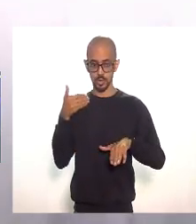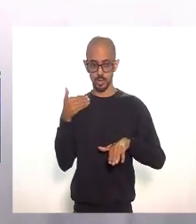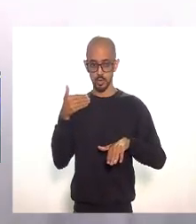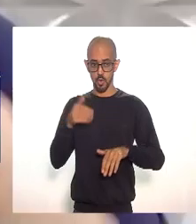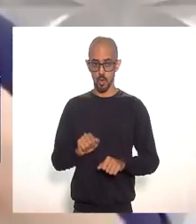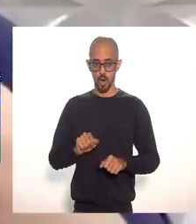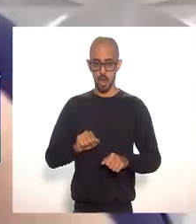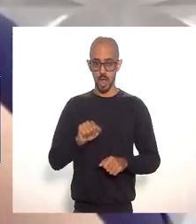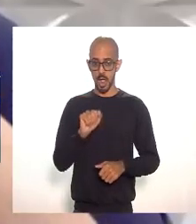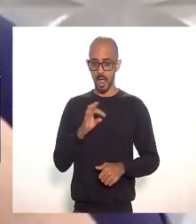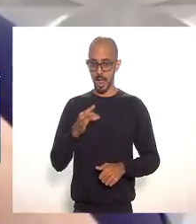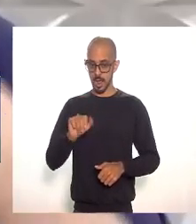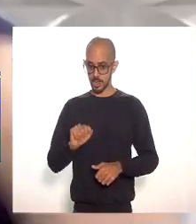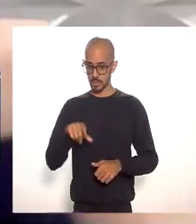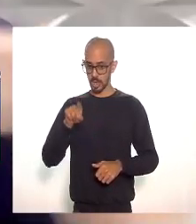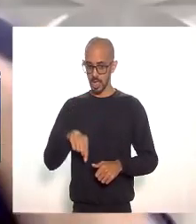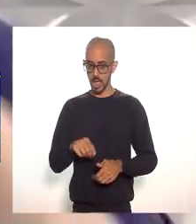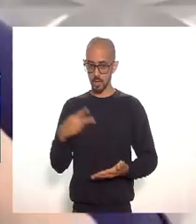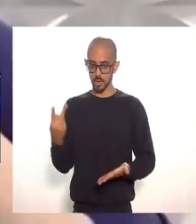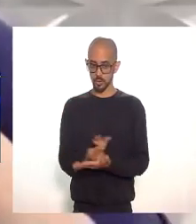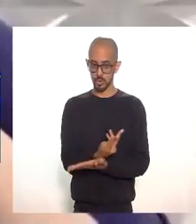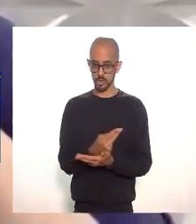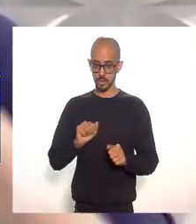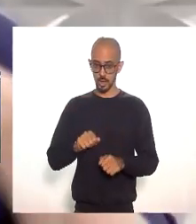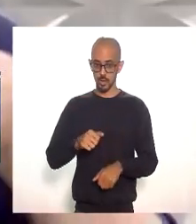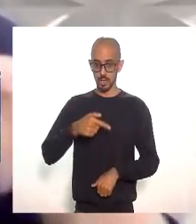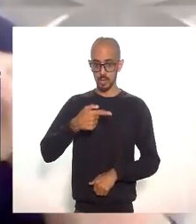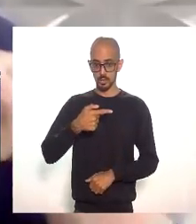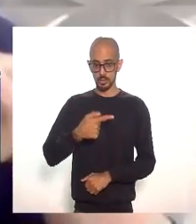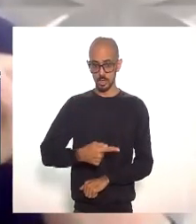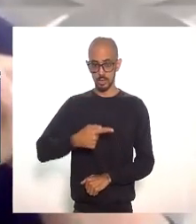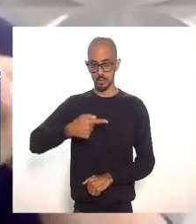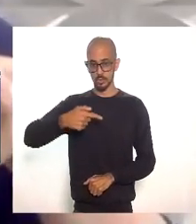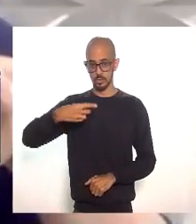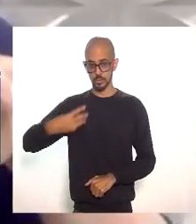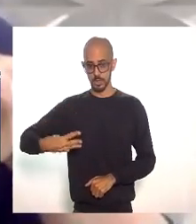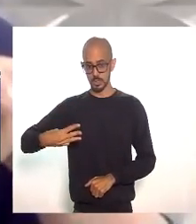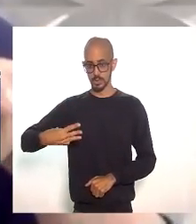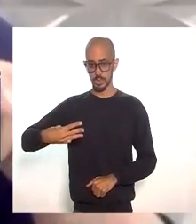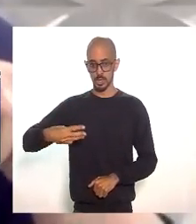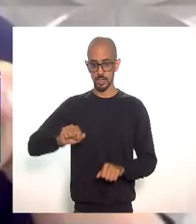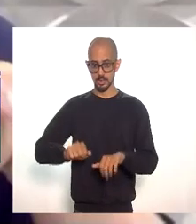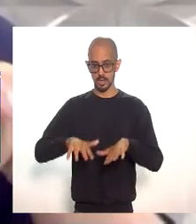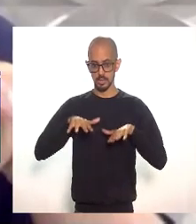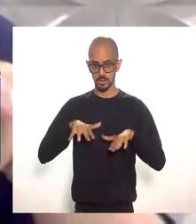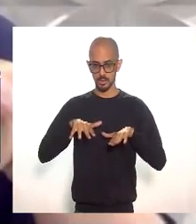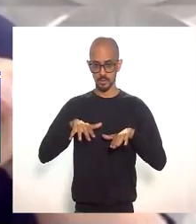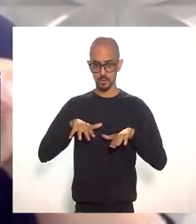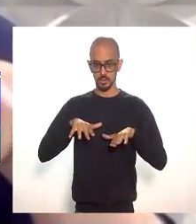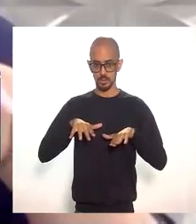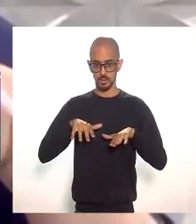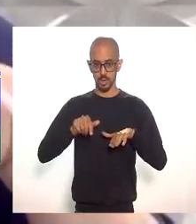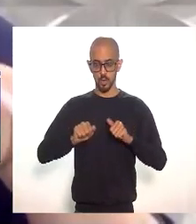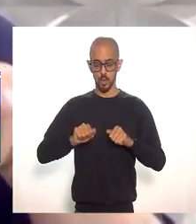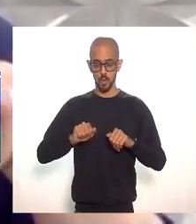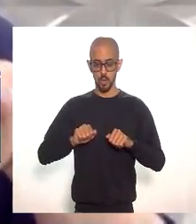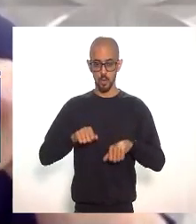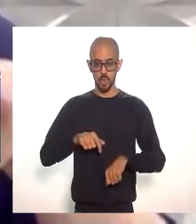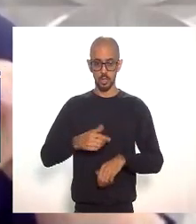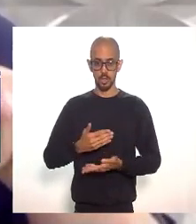A ata reflete com exatidão o ocorrido na 73ª sessão extraordinária, que, iniciada às 12 horas, encerrou-se